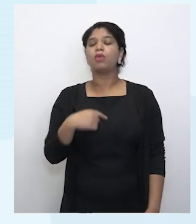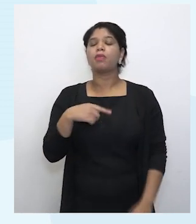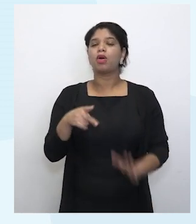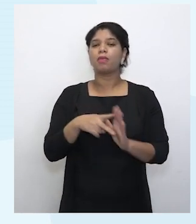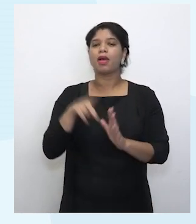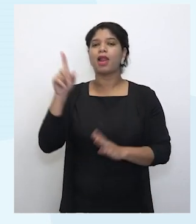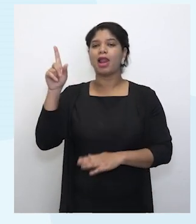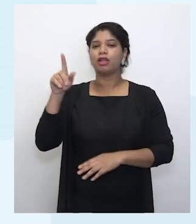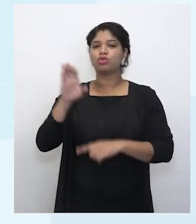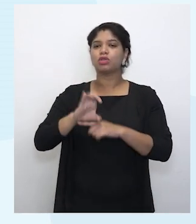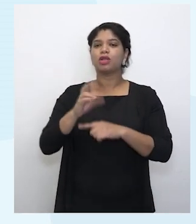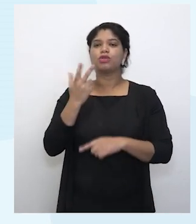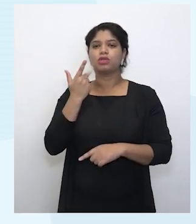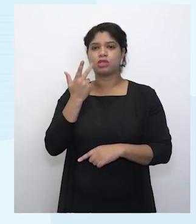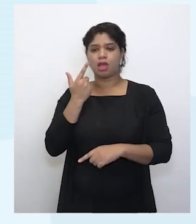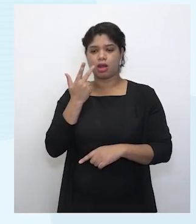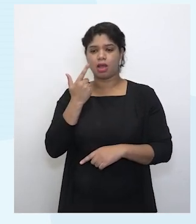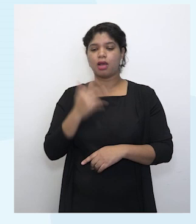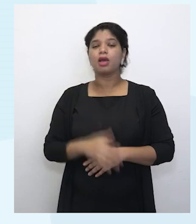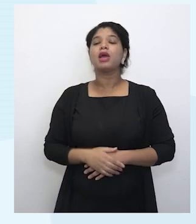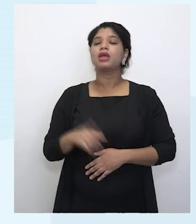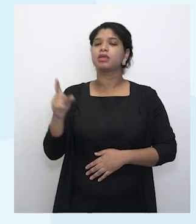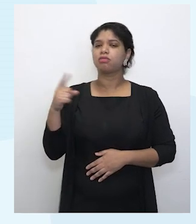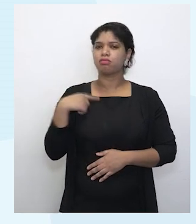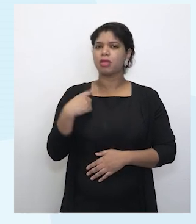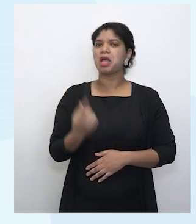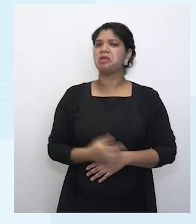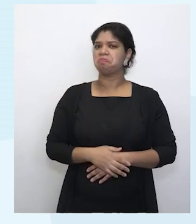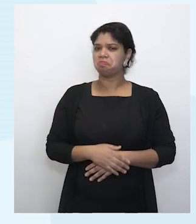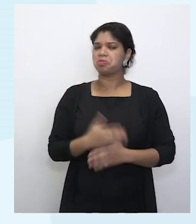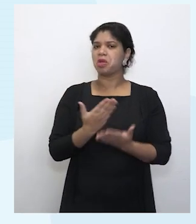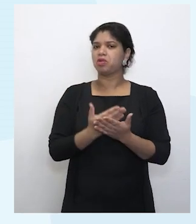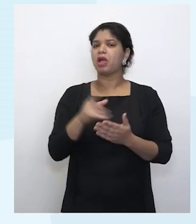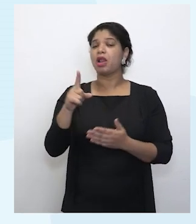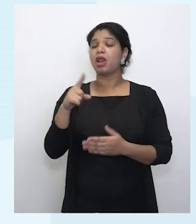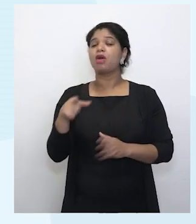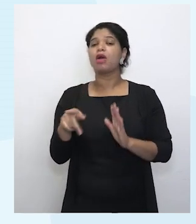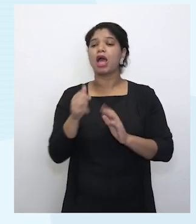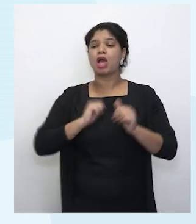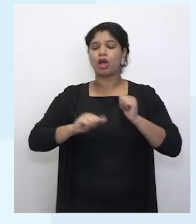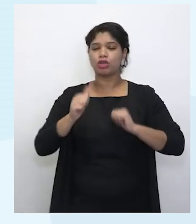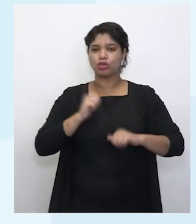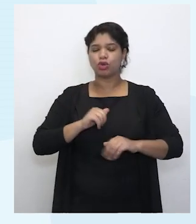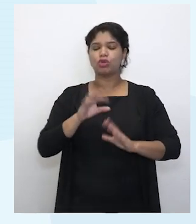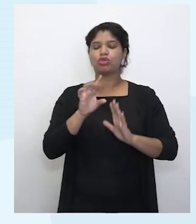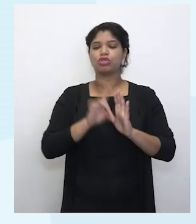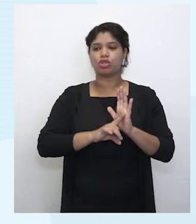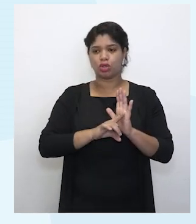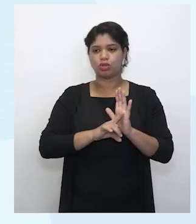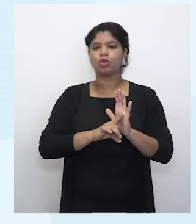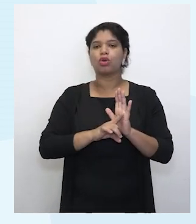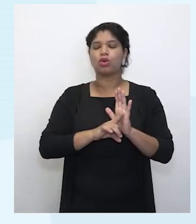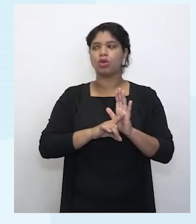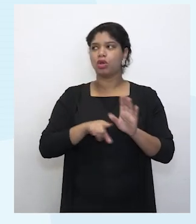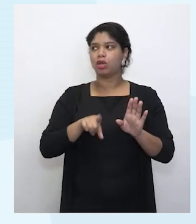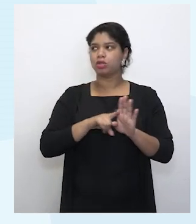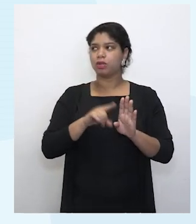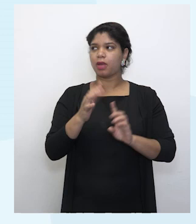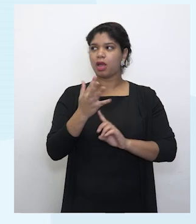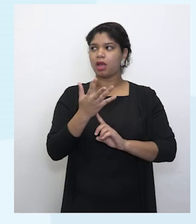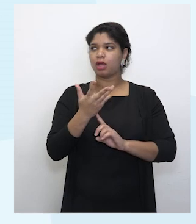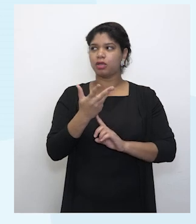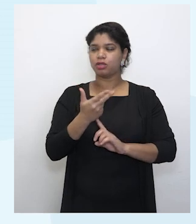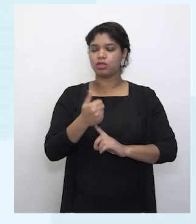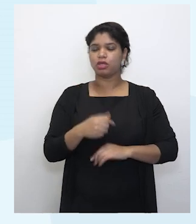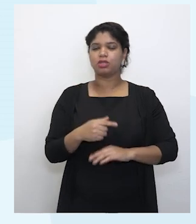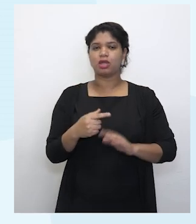Ceará, e além do seu trabalho com as letras, ele também é ator, professor, diretor e artista plástico. Esse livrinho